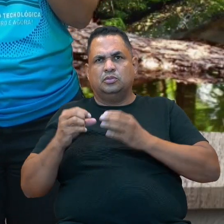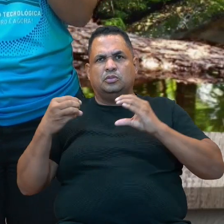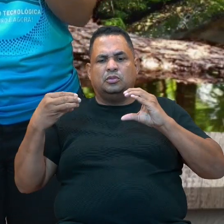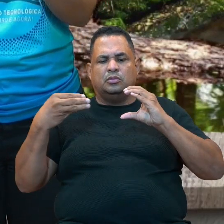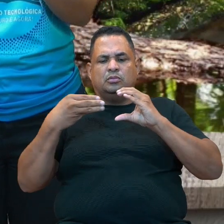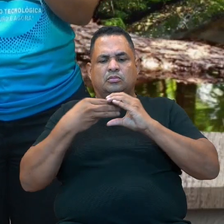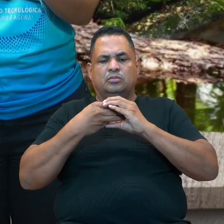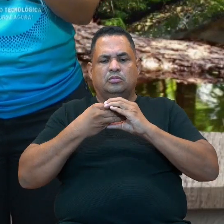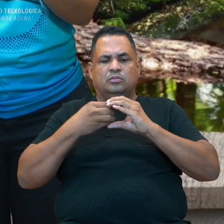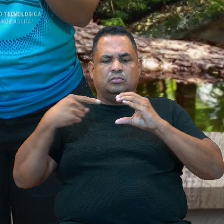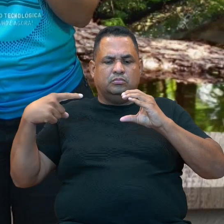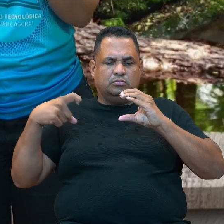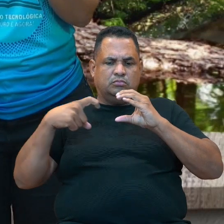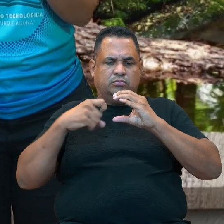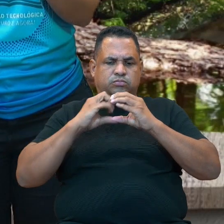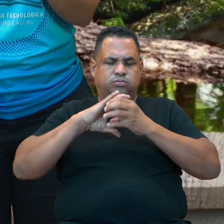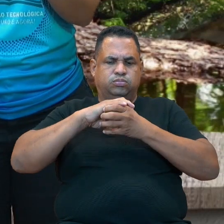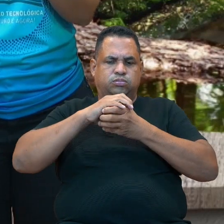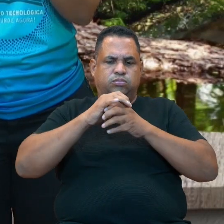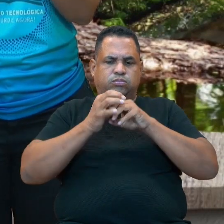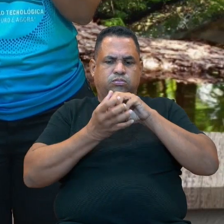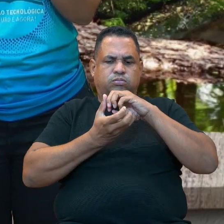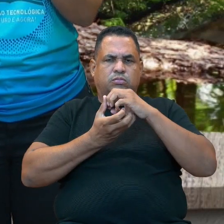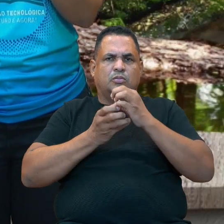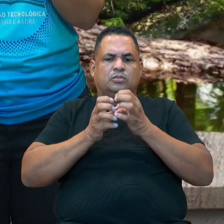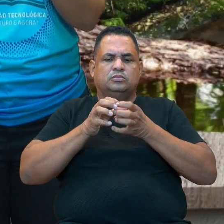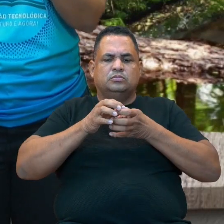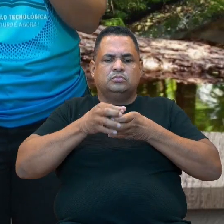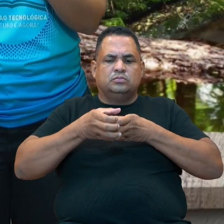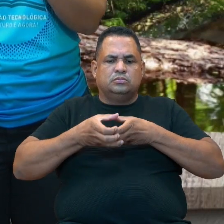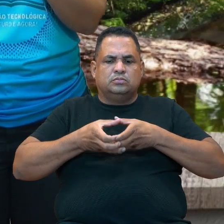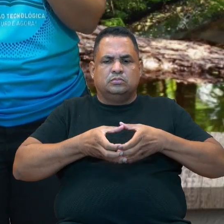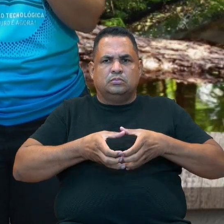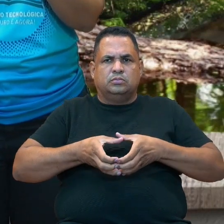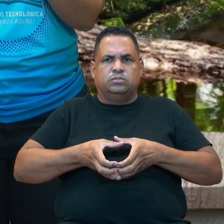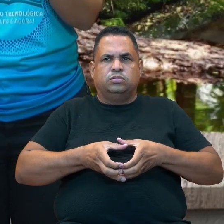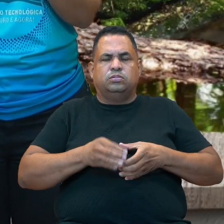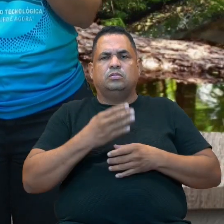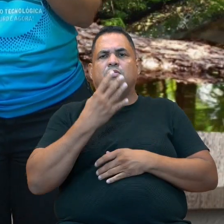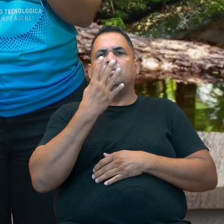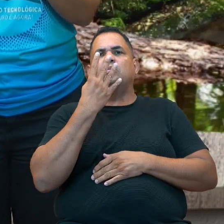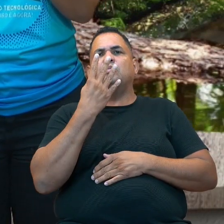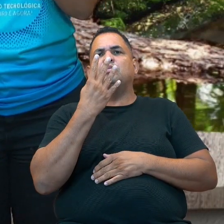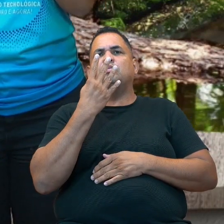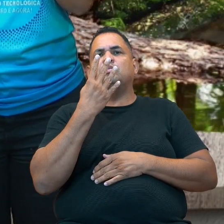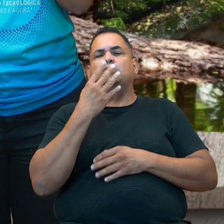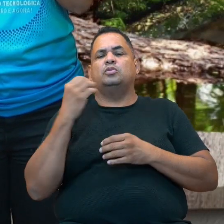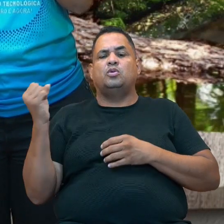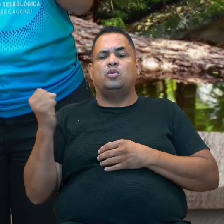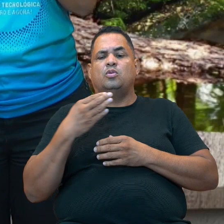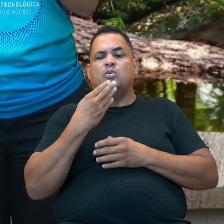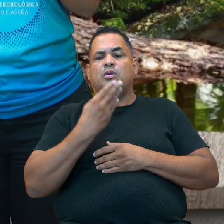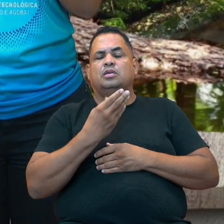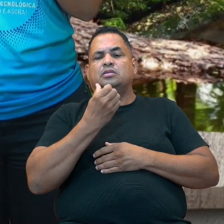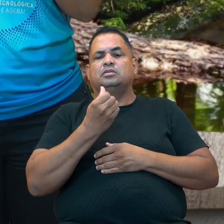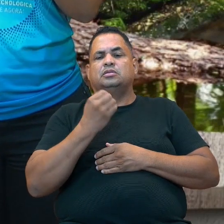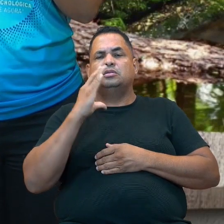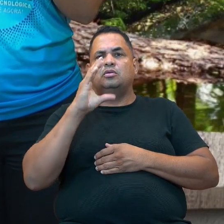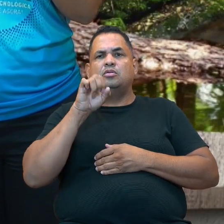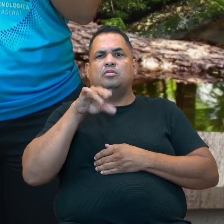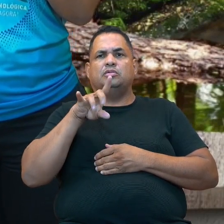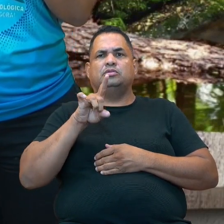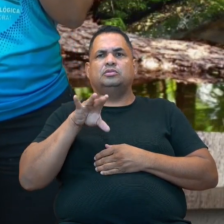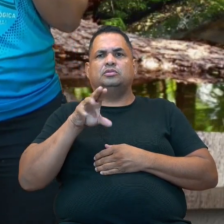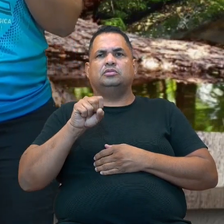ou zigoto, novamente com 46 cromossomos. Galera, a gente vai